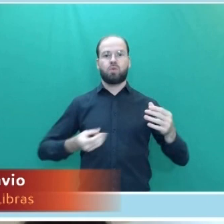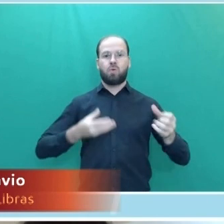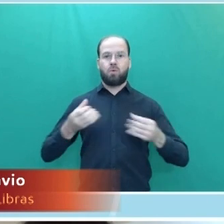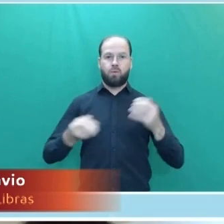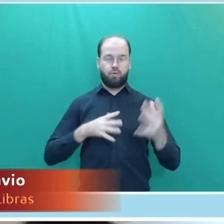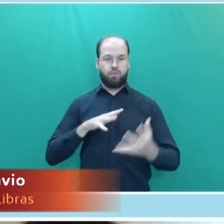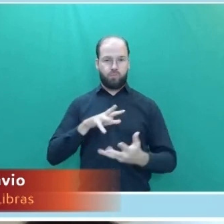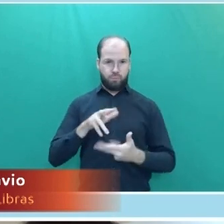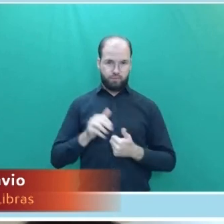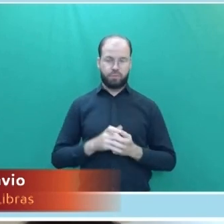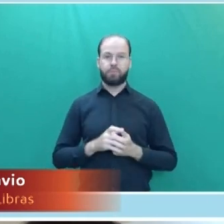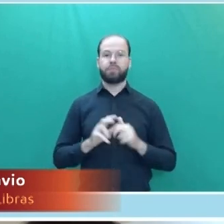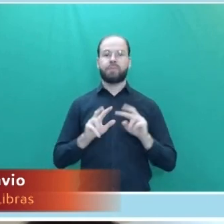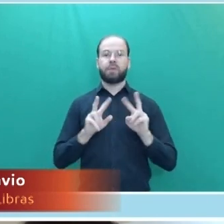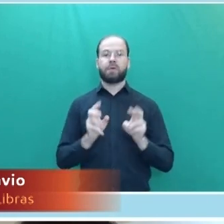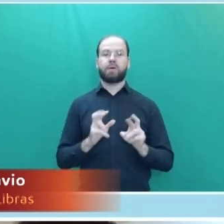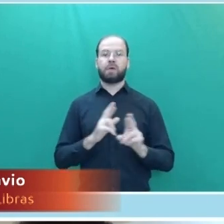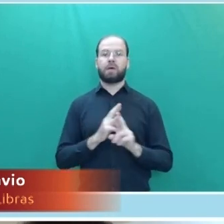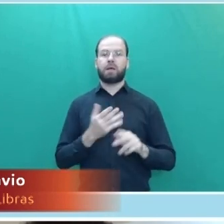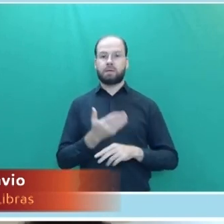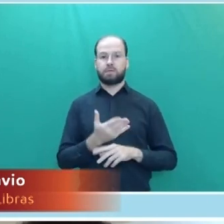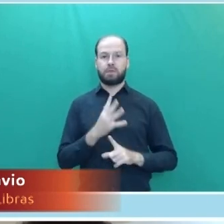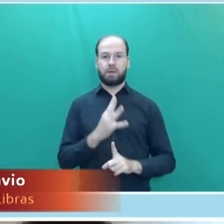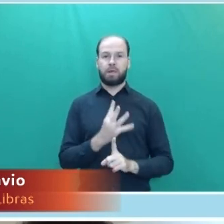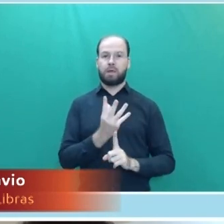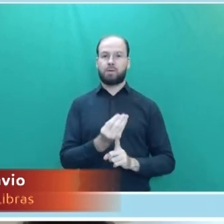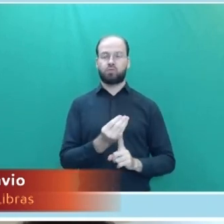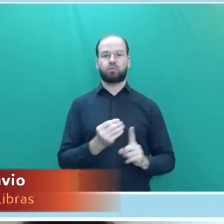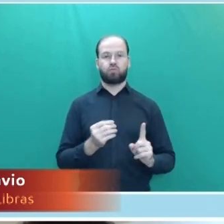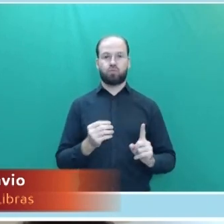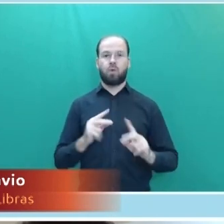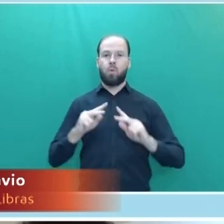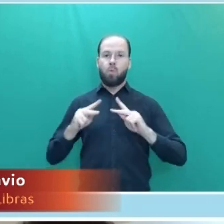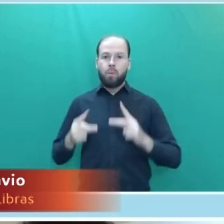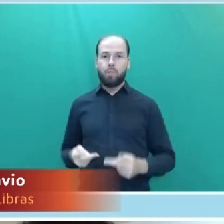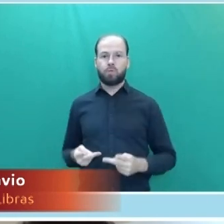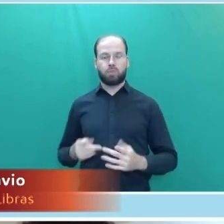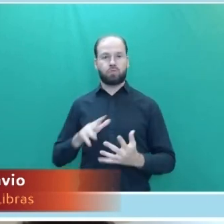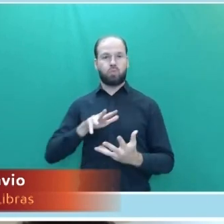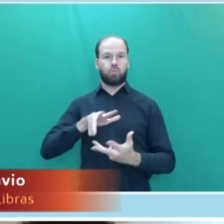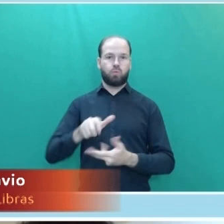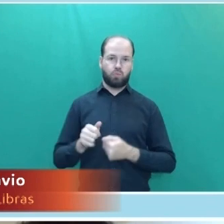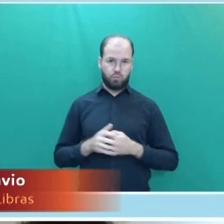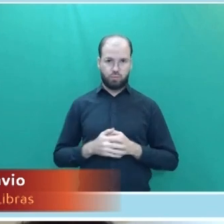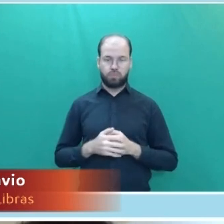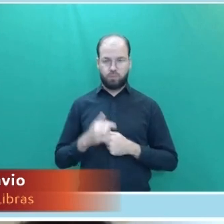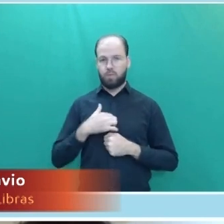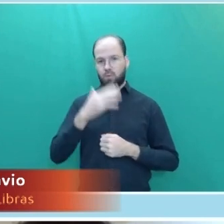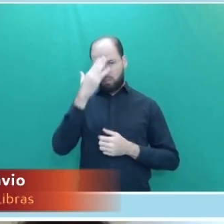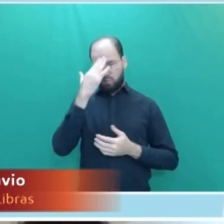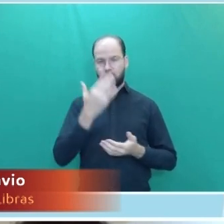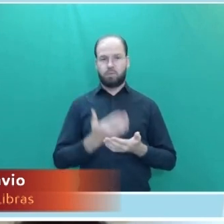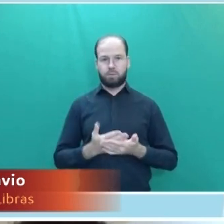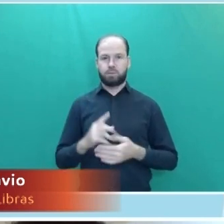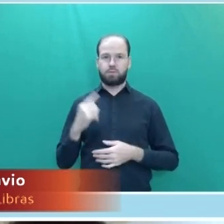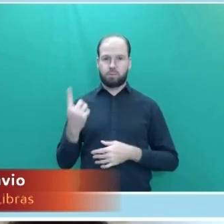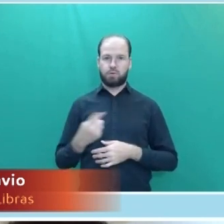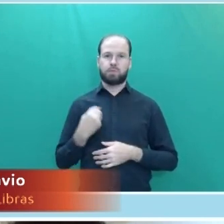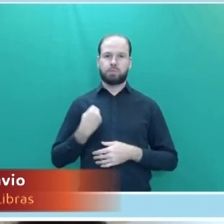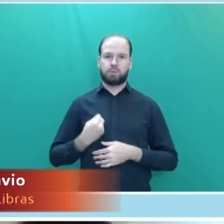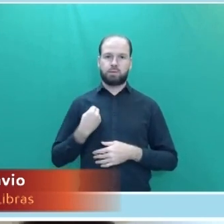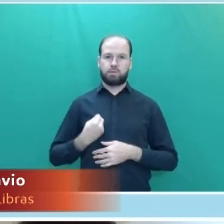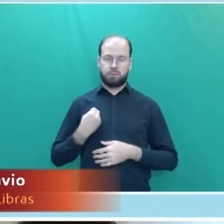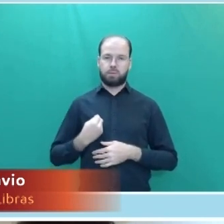relação da arte com a humanidade, né, com o mundo. Então, acredito que a gente tem que